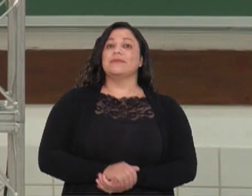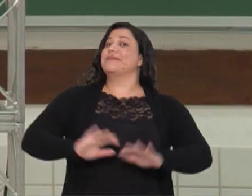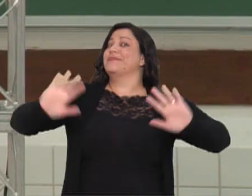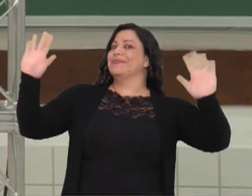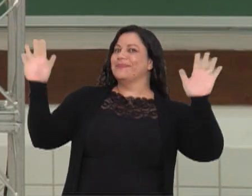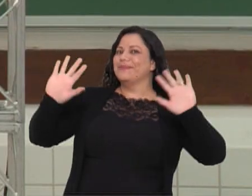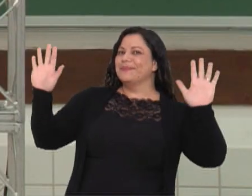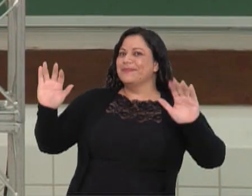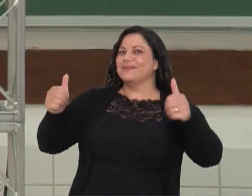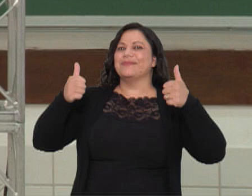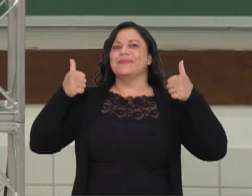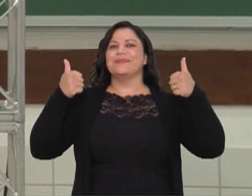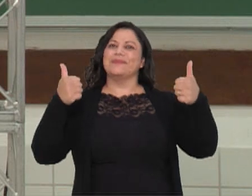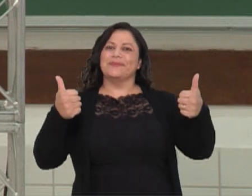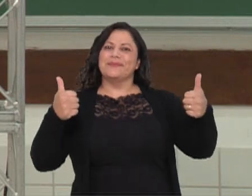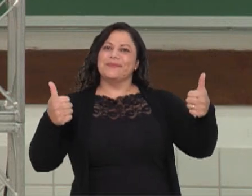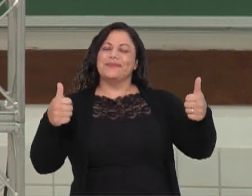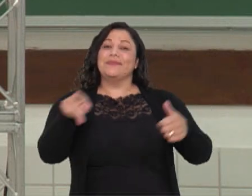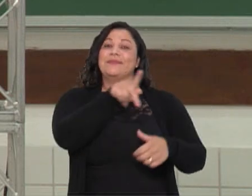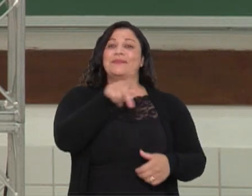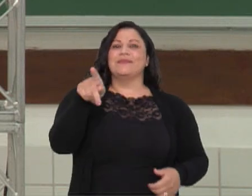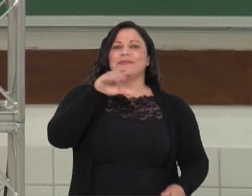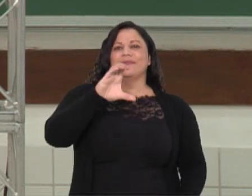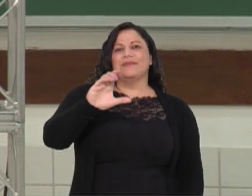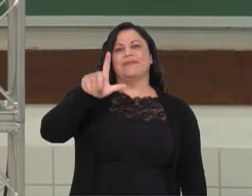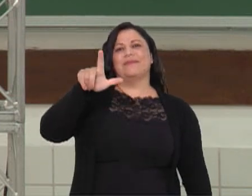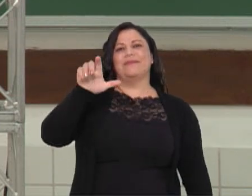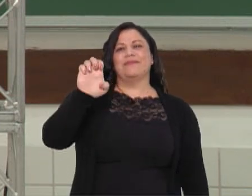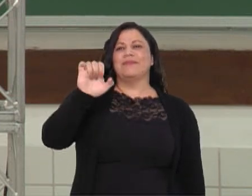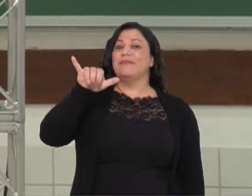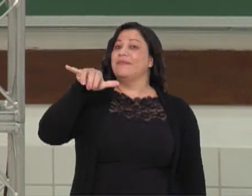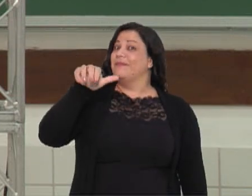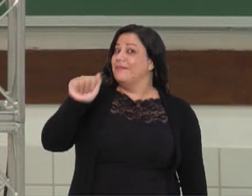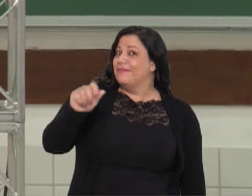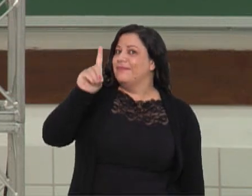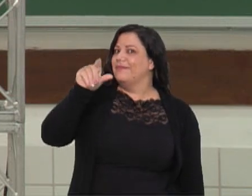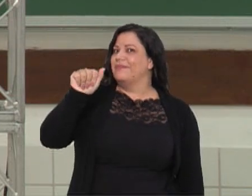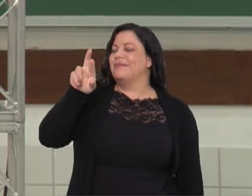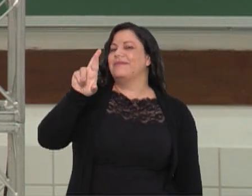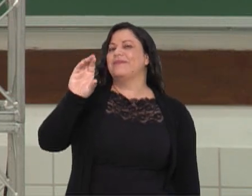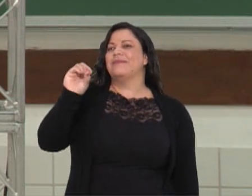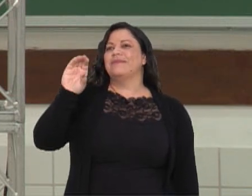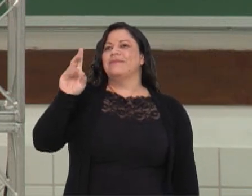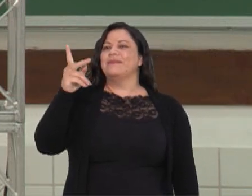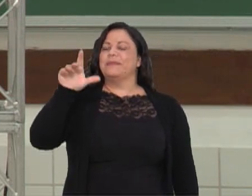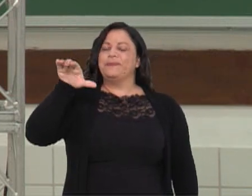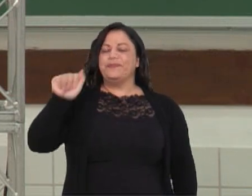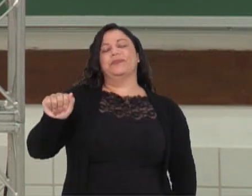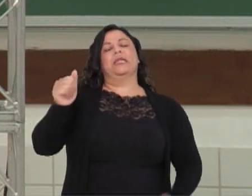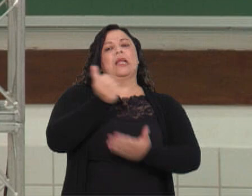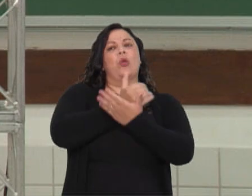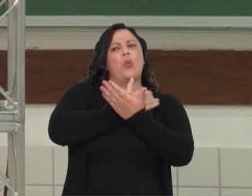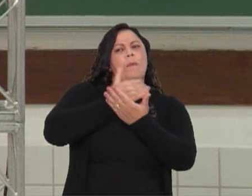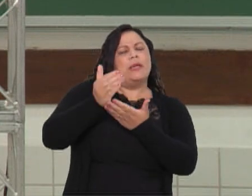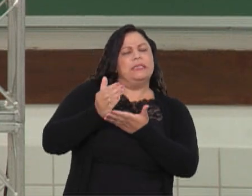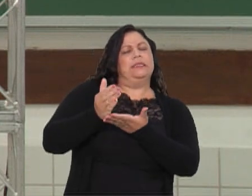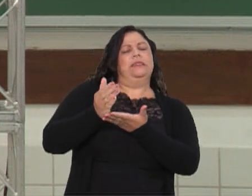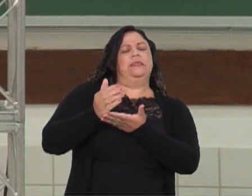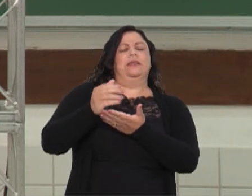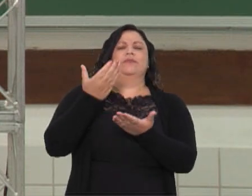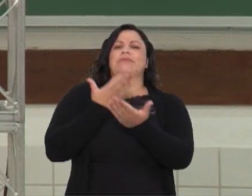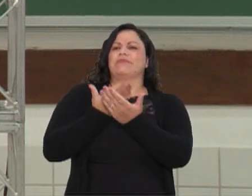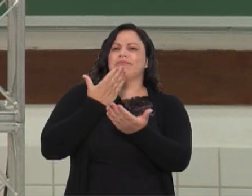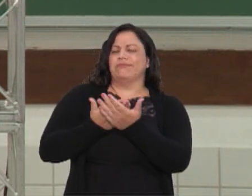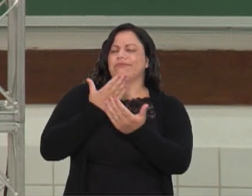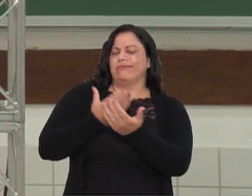Olá pessoal, tudo bem? Eu sou a professora Cléia da Rocha e estamos começando com mais uma aula para o 8º ano. Hoje